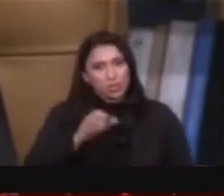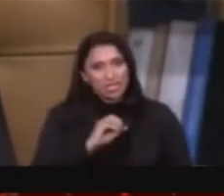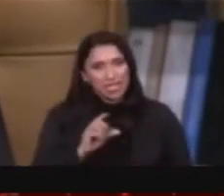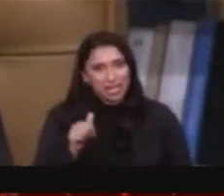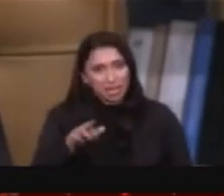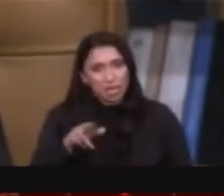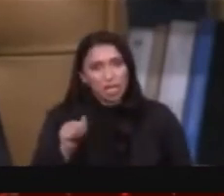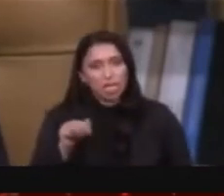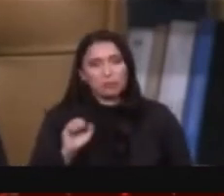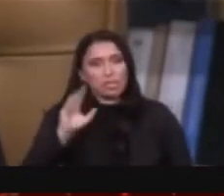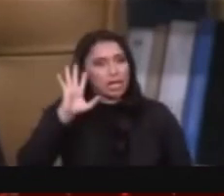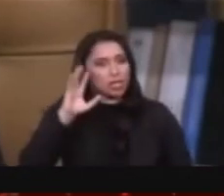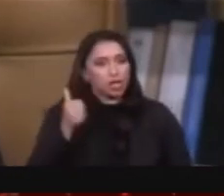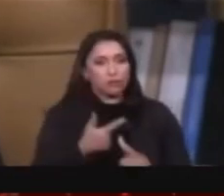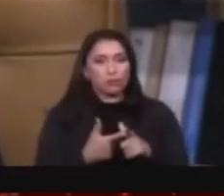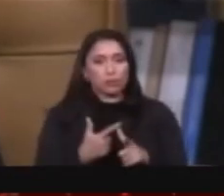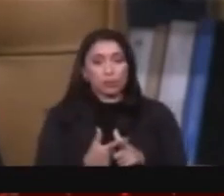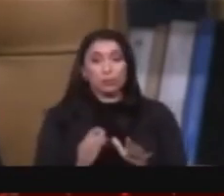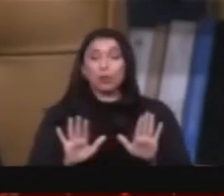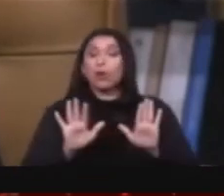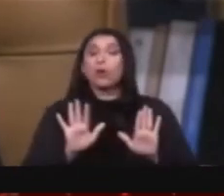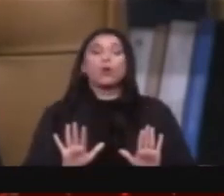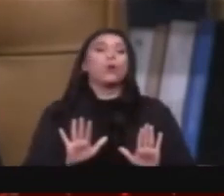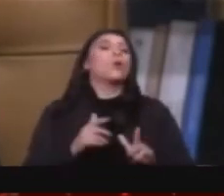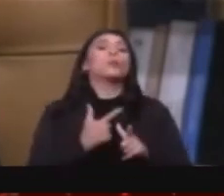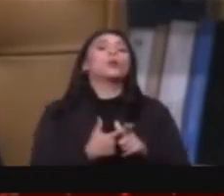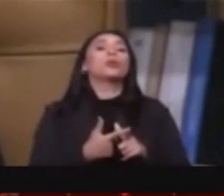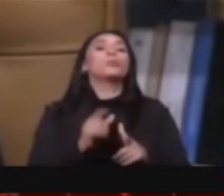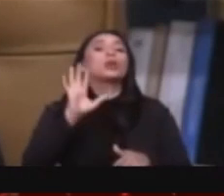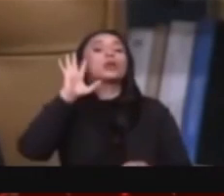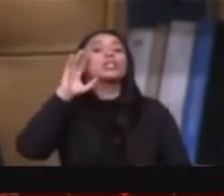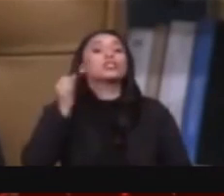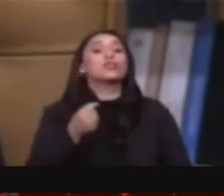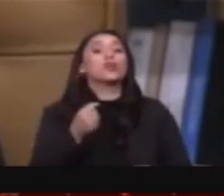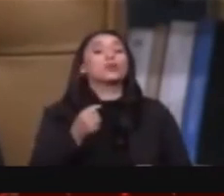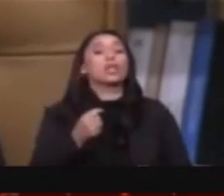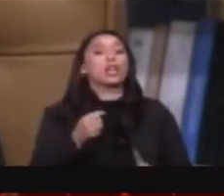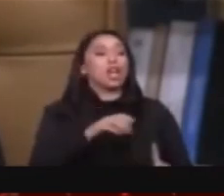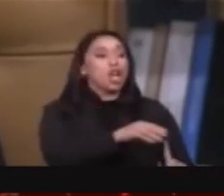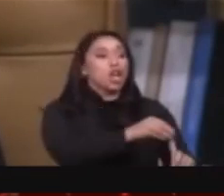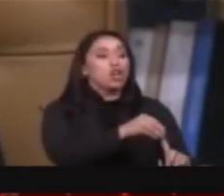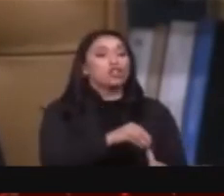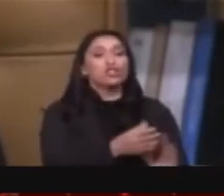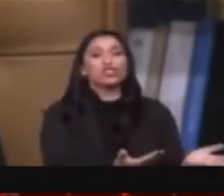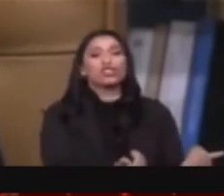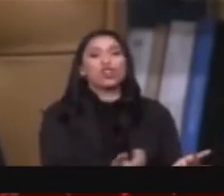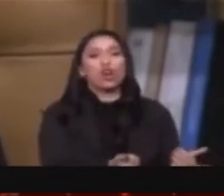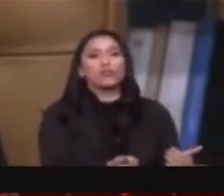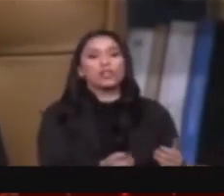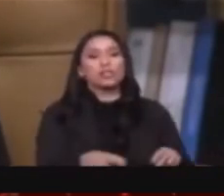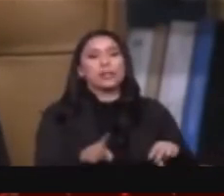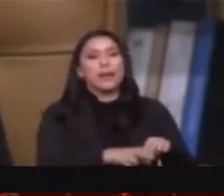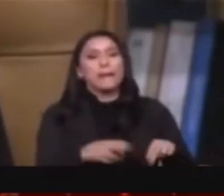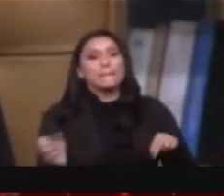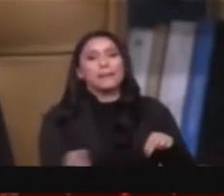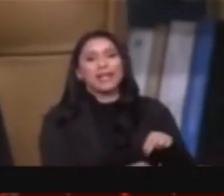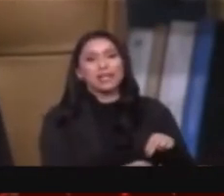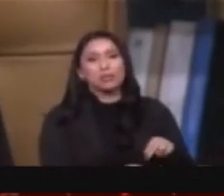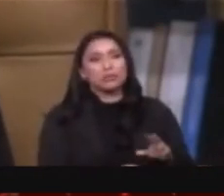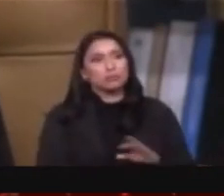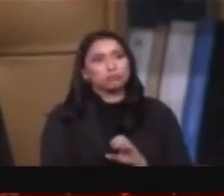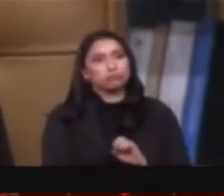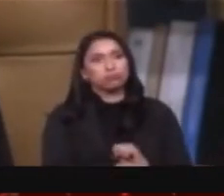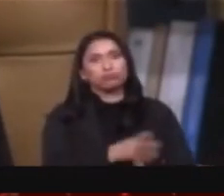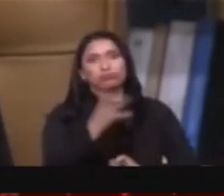problema. Qual é o problema que eu quero resolver? Hiperencarceramento de jovens primários. Esse é o problema que eu quero resolver.